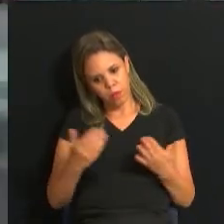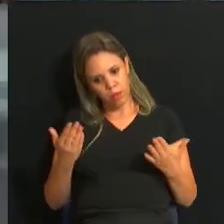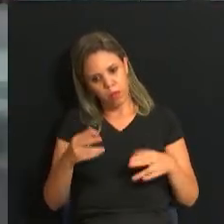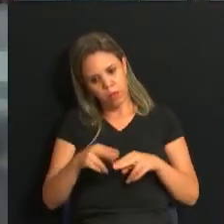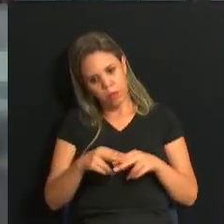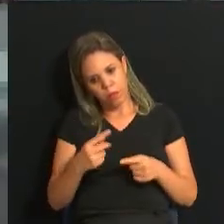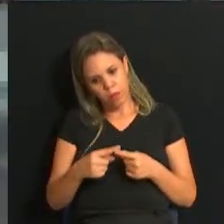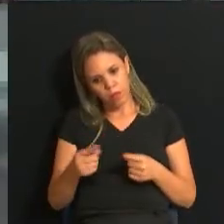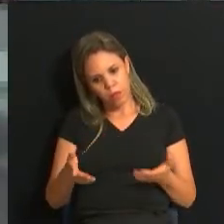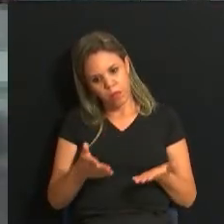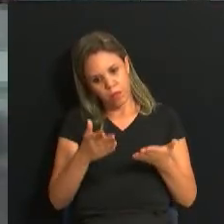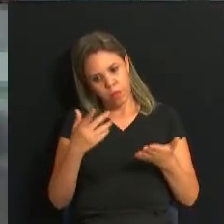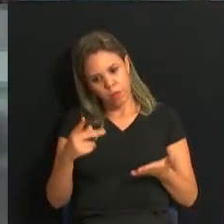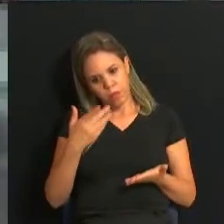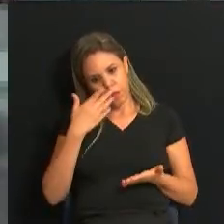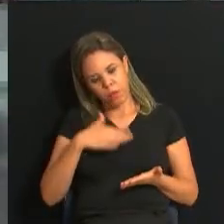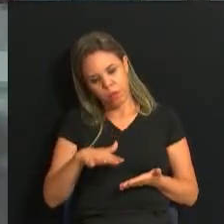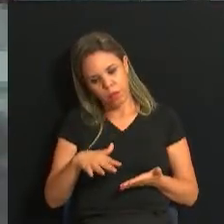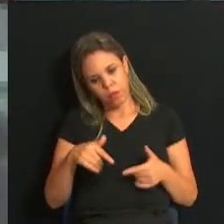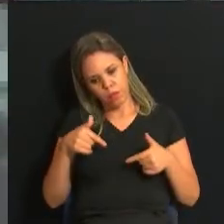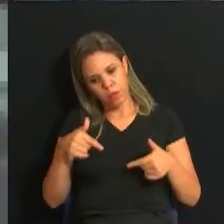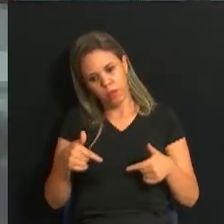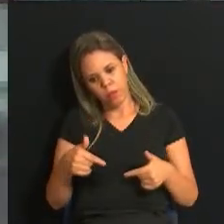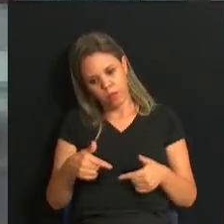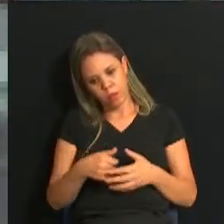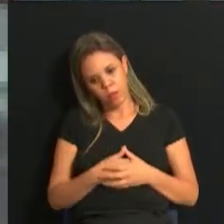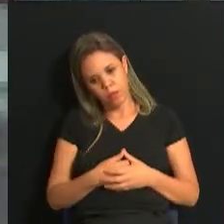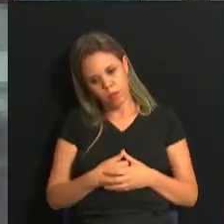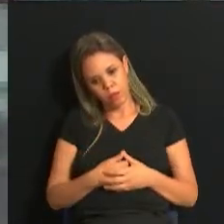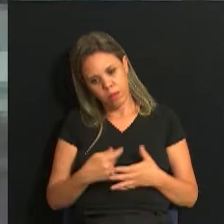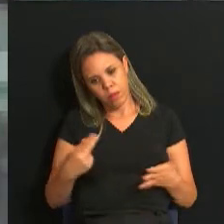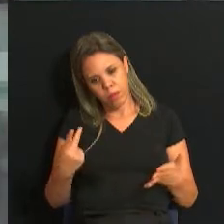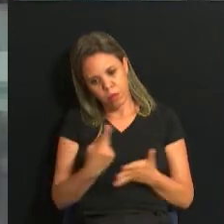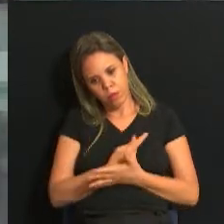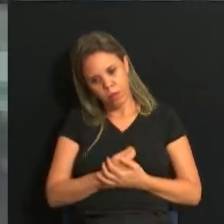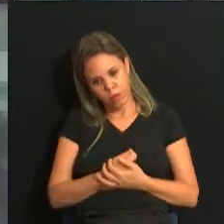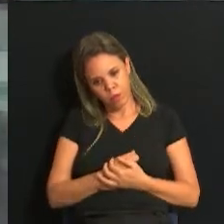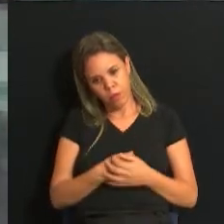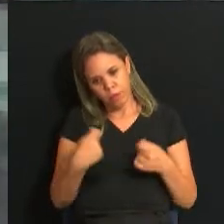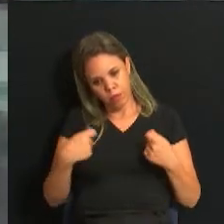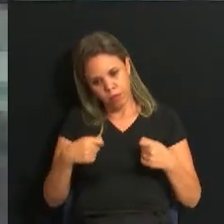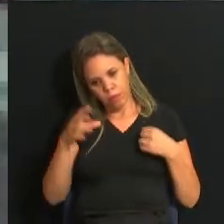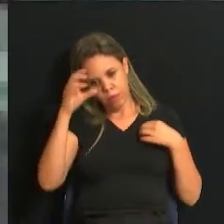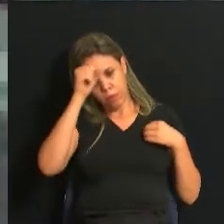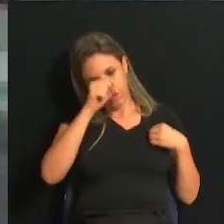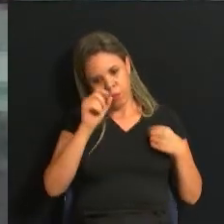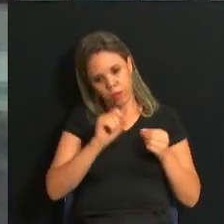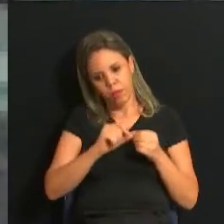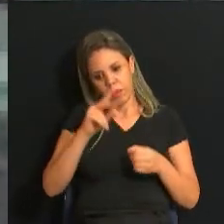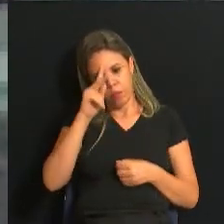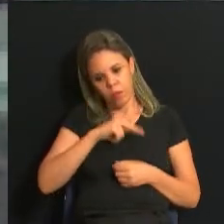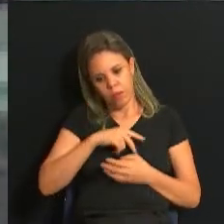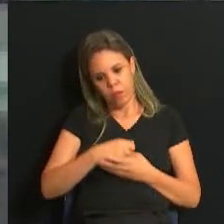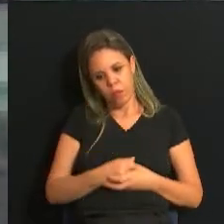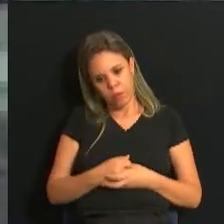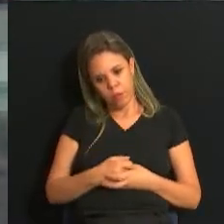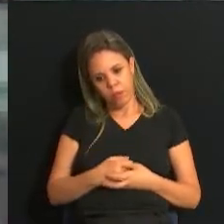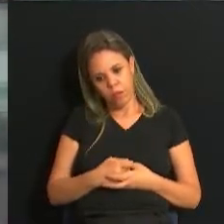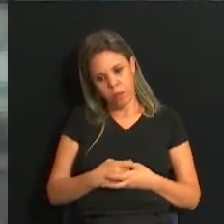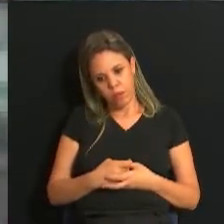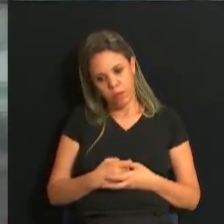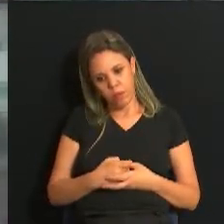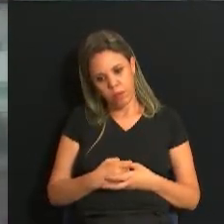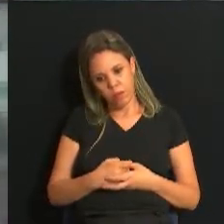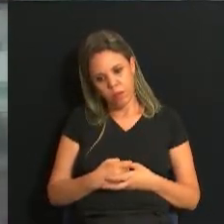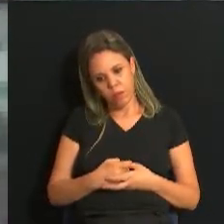motivos que levaram a criança a agir de uma forma X ou de uma forma Y? A gente precisa aprender a fazer isso com a gente mesmo, sabe, Gabriel? Faz